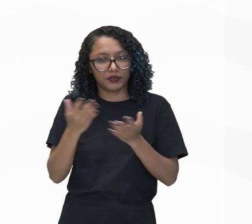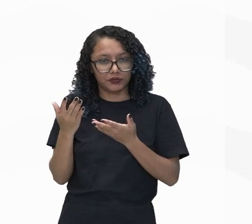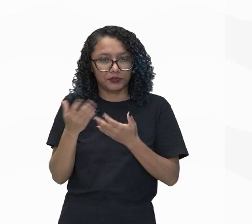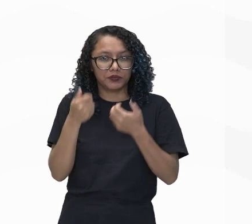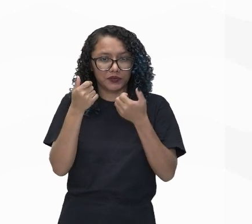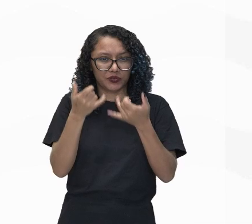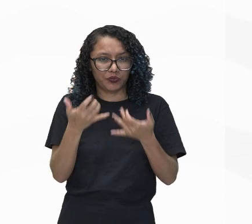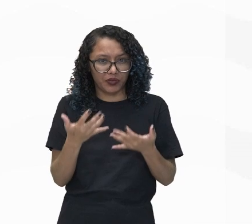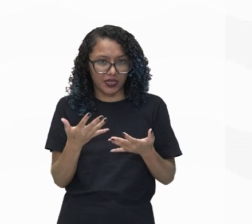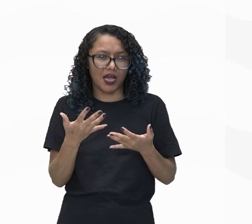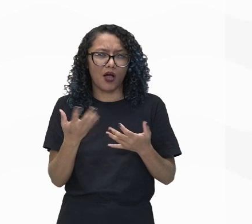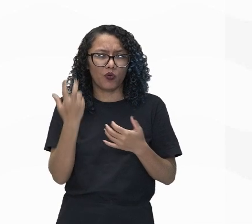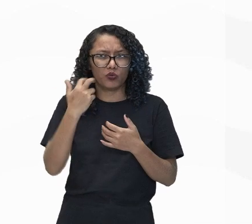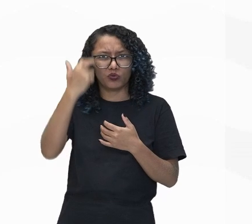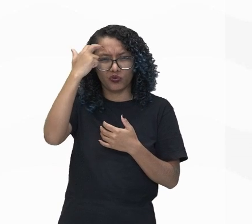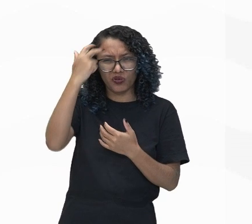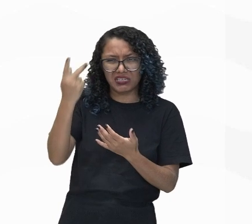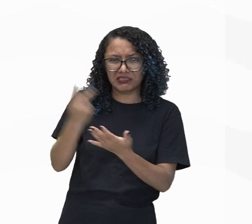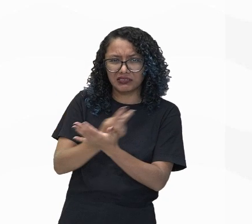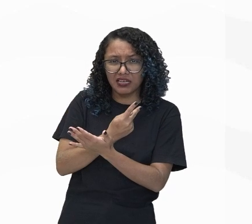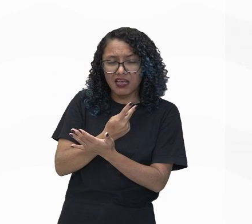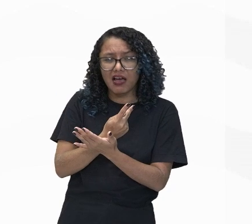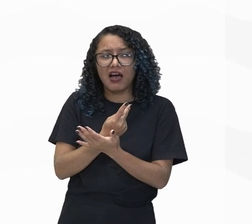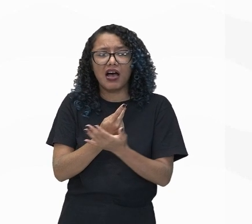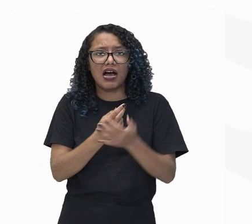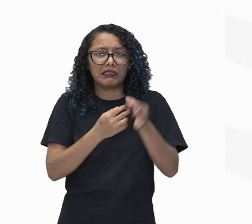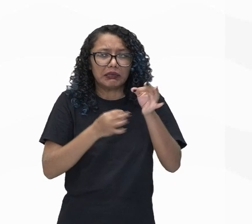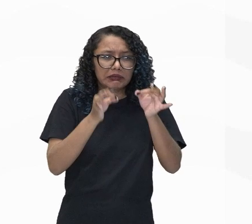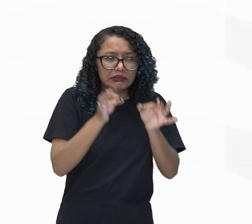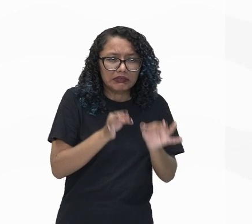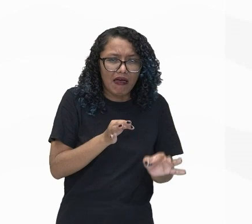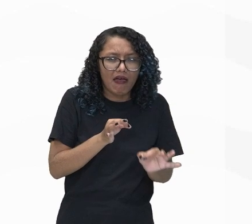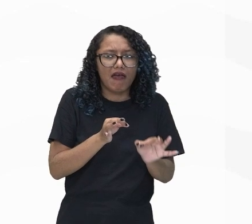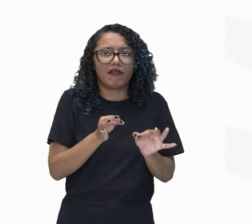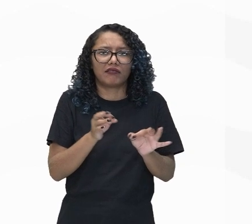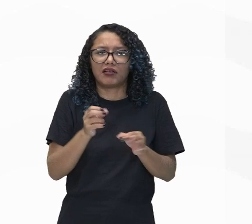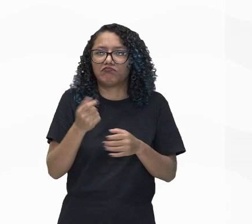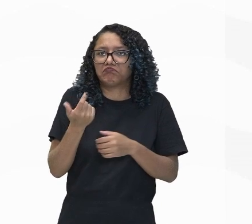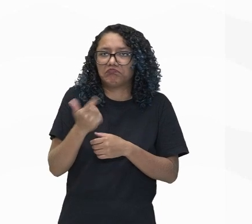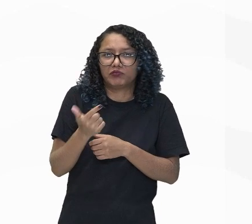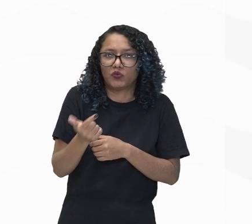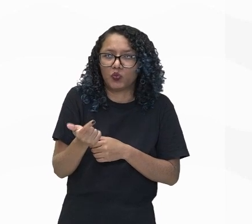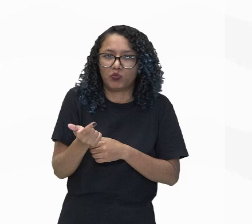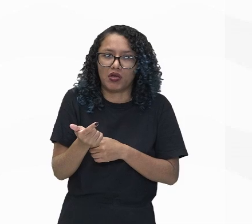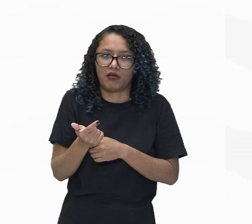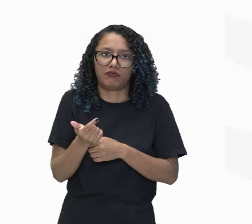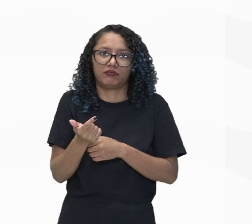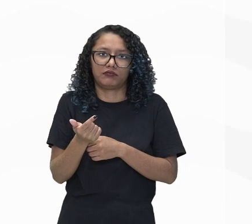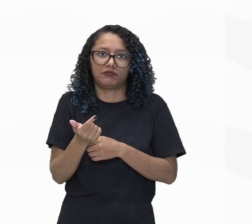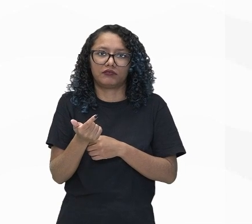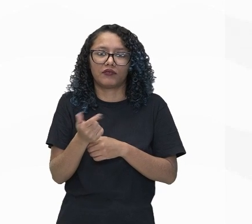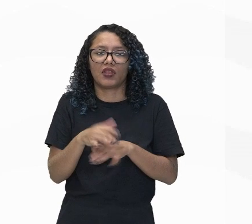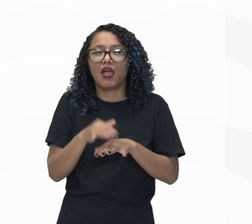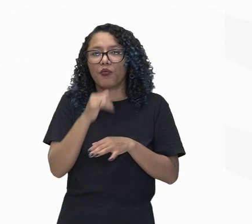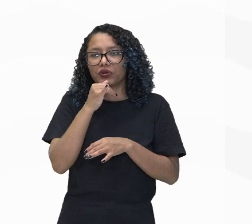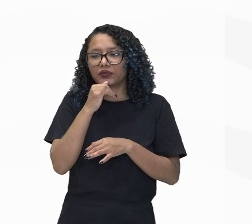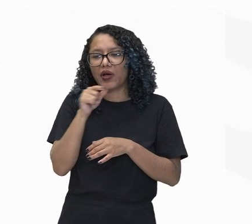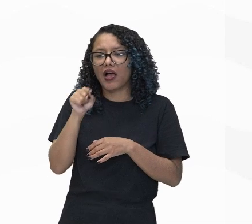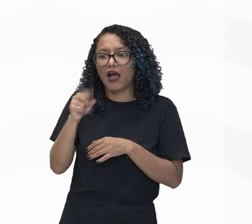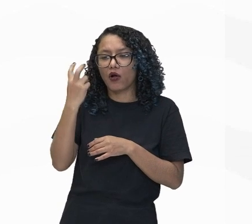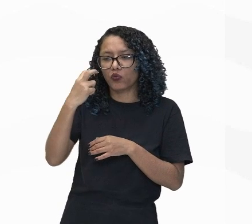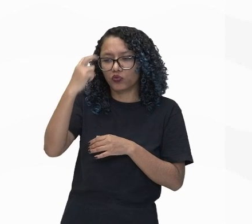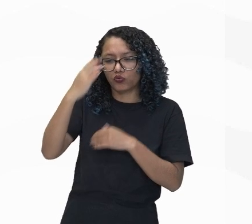errada. Olha aí, ó. Não existe uma cultura certa ou errada. Aquela cultura é desenvolvida e